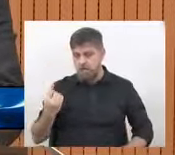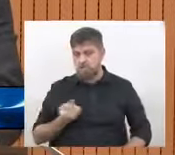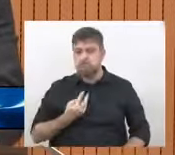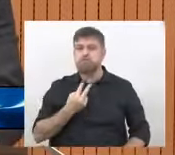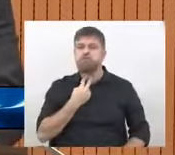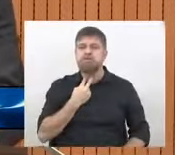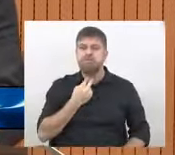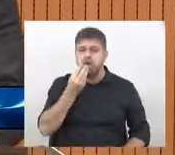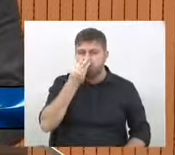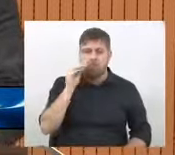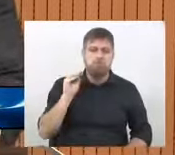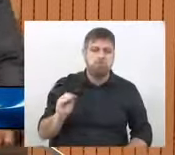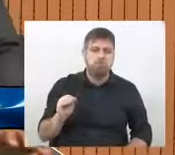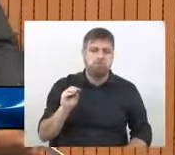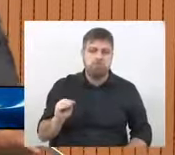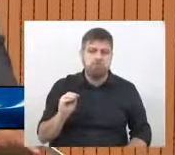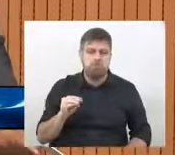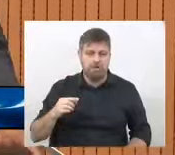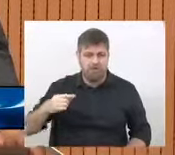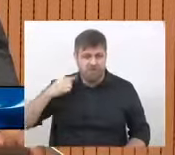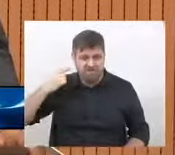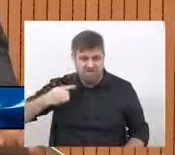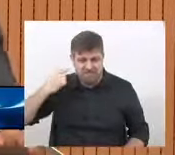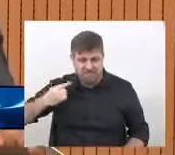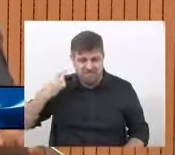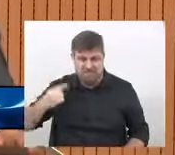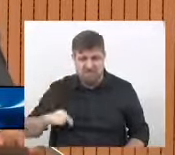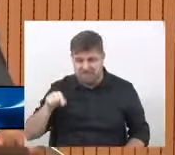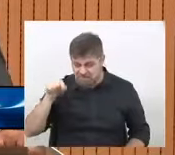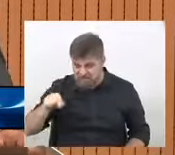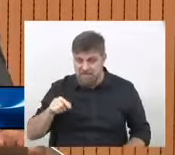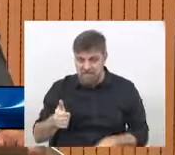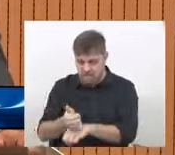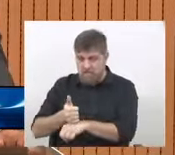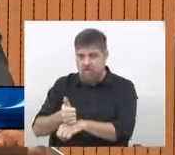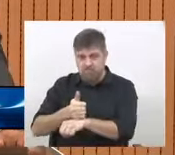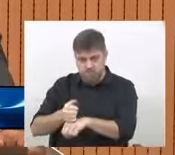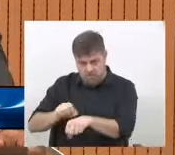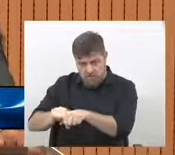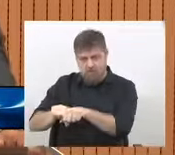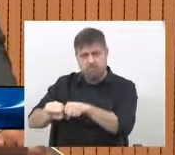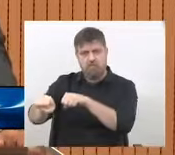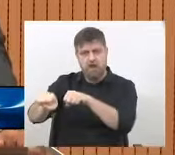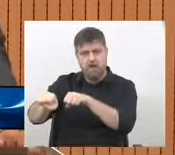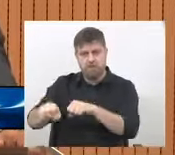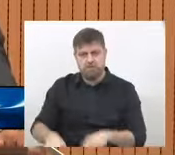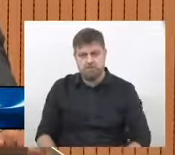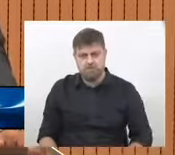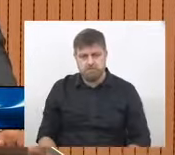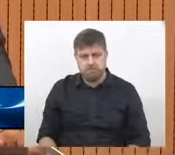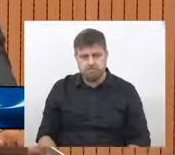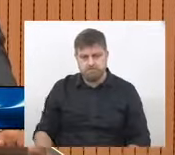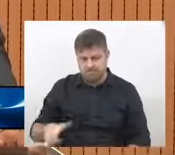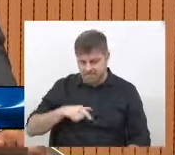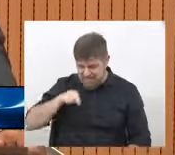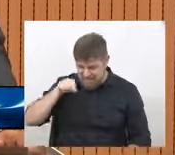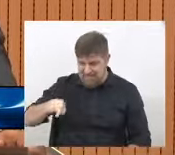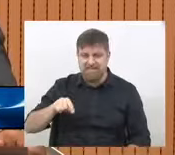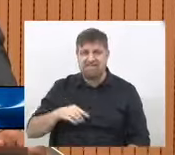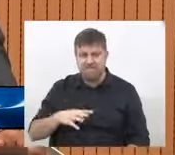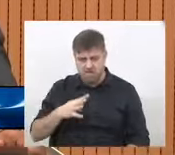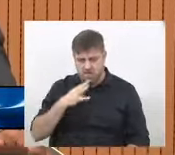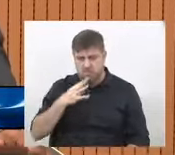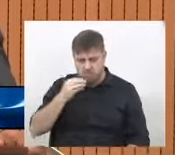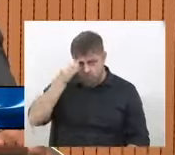menosprezar, por pior que seja um advogado, porque ele não deixa de ser um advogado, né? Ele não deixa de ter um mínimo de